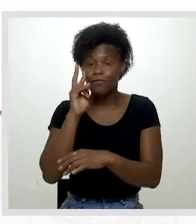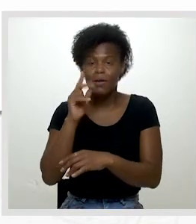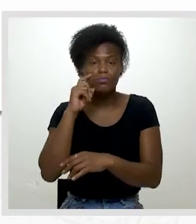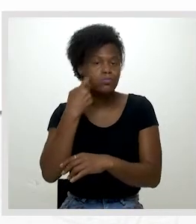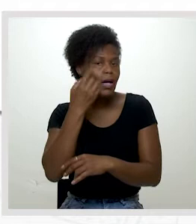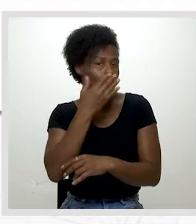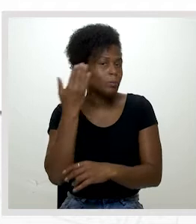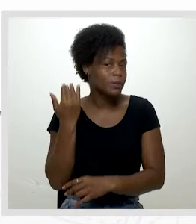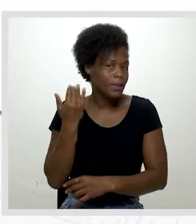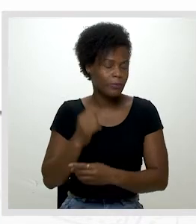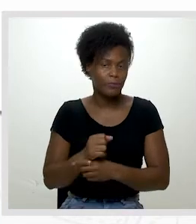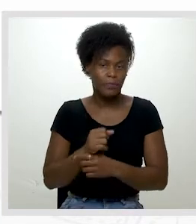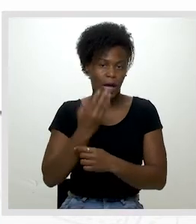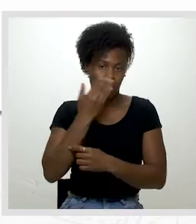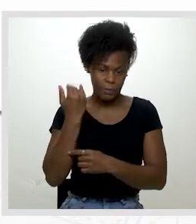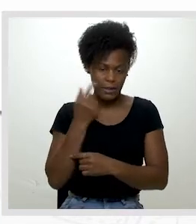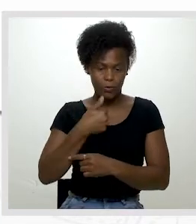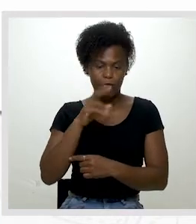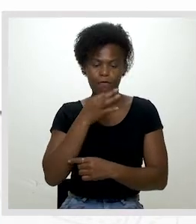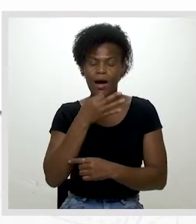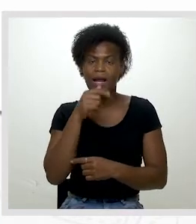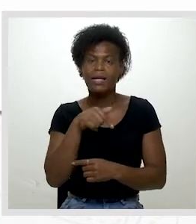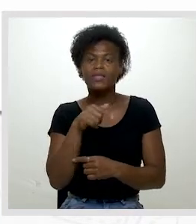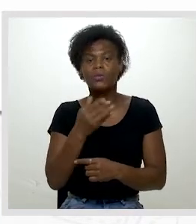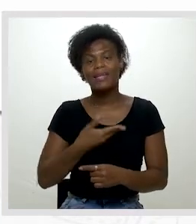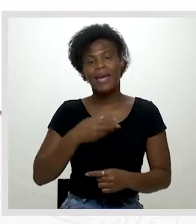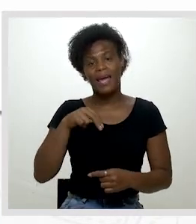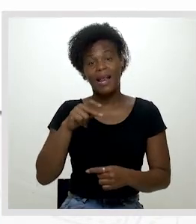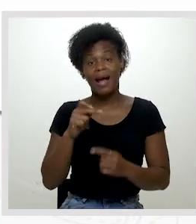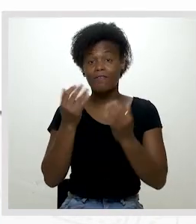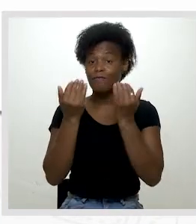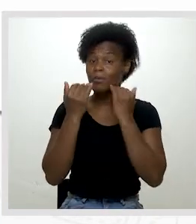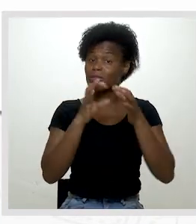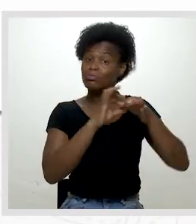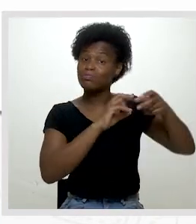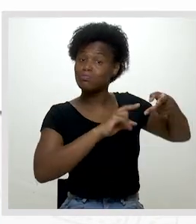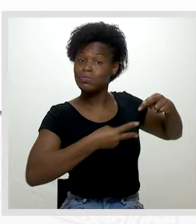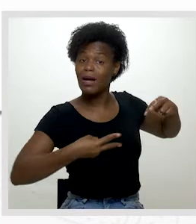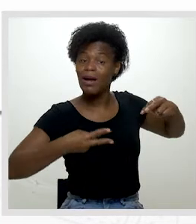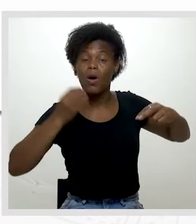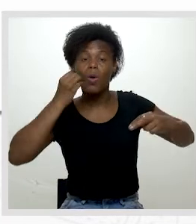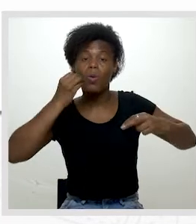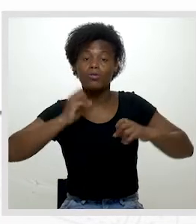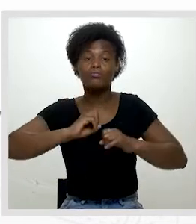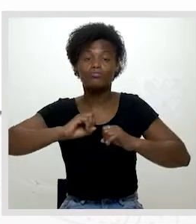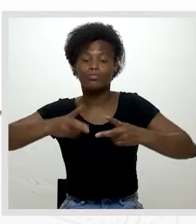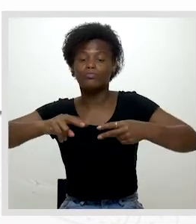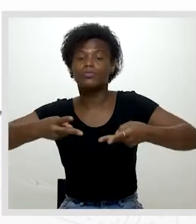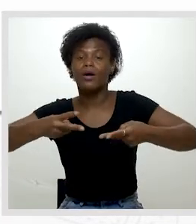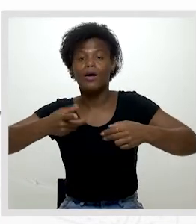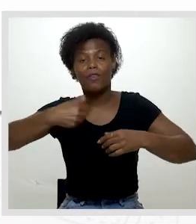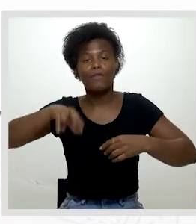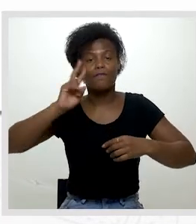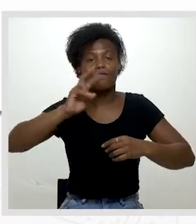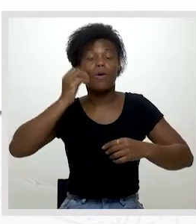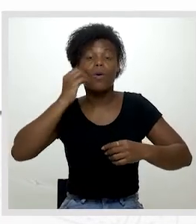falamos aqui sobre o DNA e a informação genética, como é que ela é transmitida. E vimos aqui também de que em